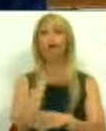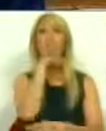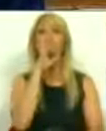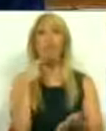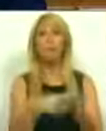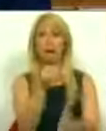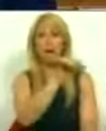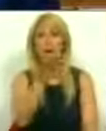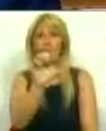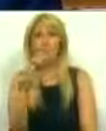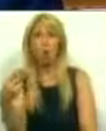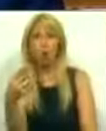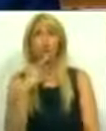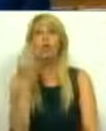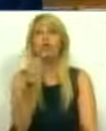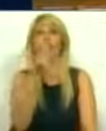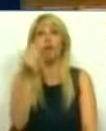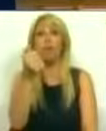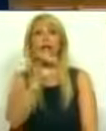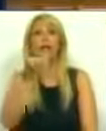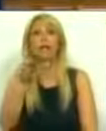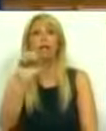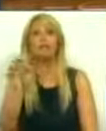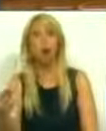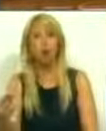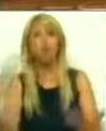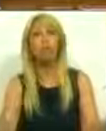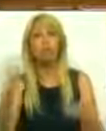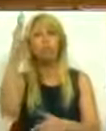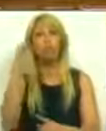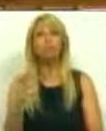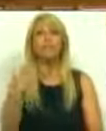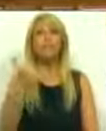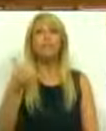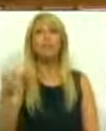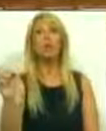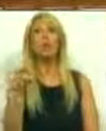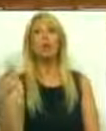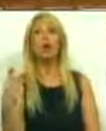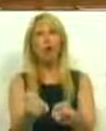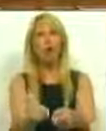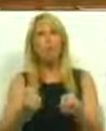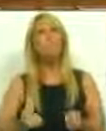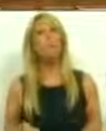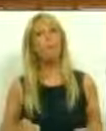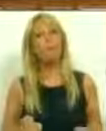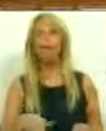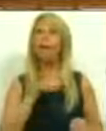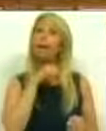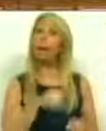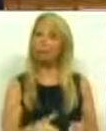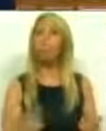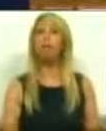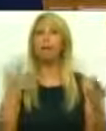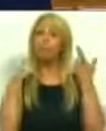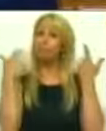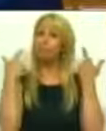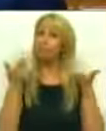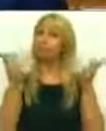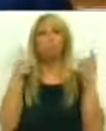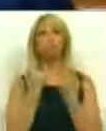ou um jovem que pagava 500 euros de renda, são 150 euros, que assim são poupados e que permitem muito bem, e provavelmente, a